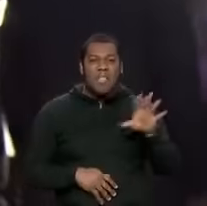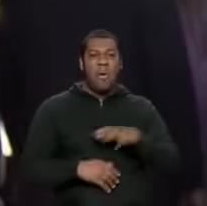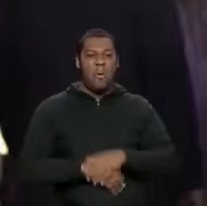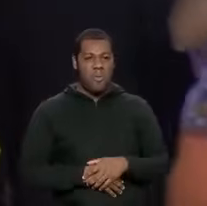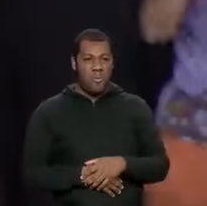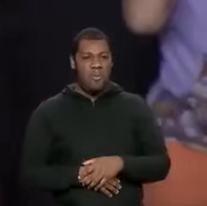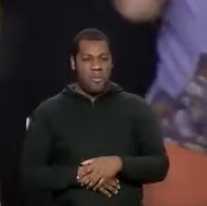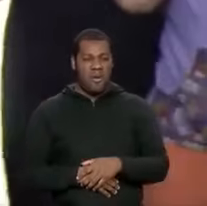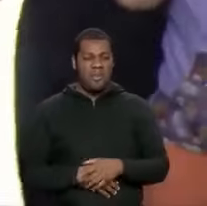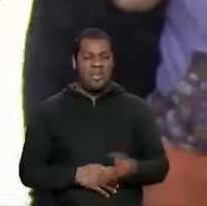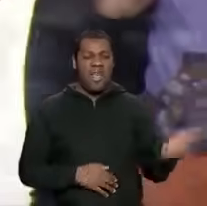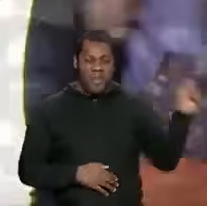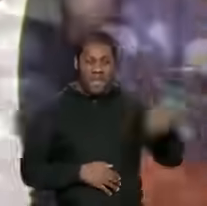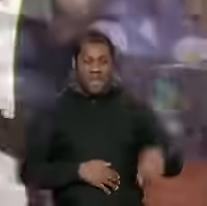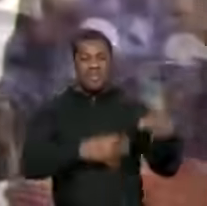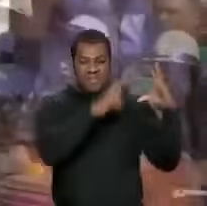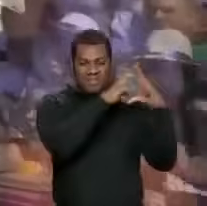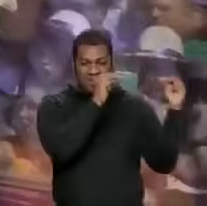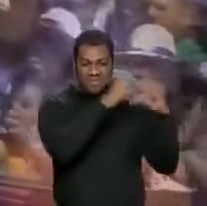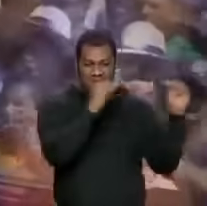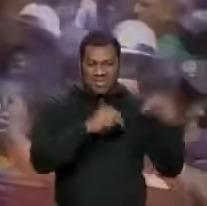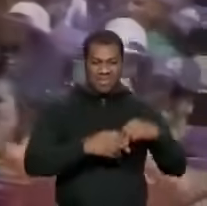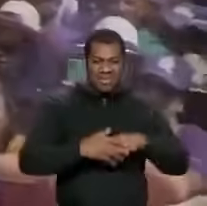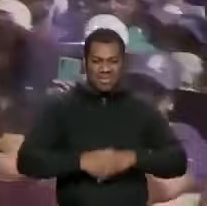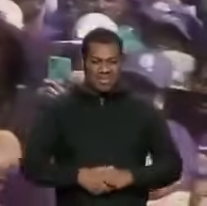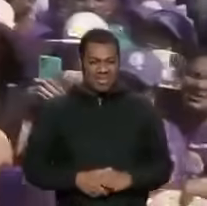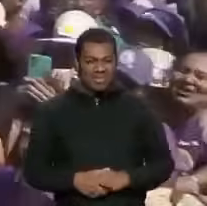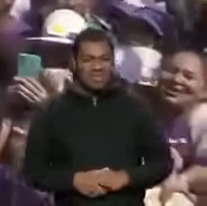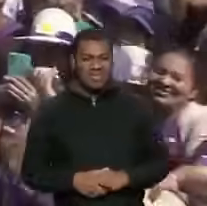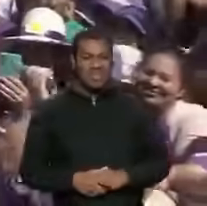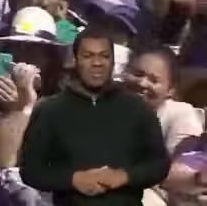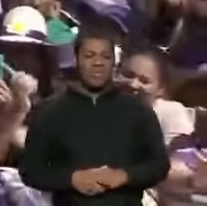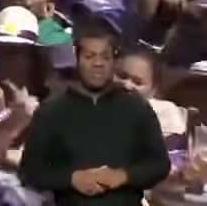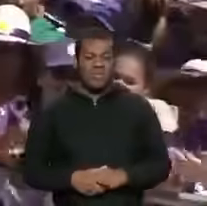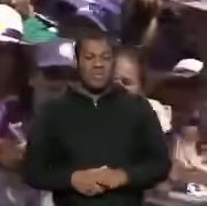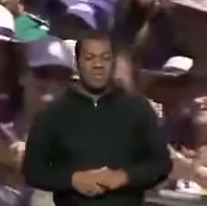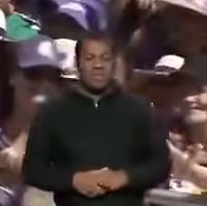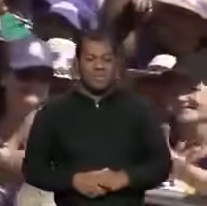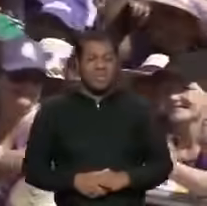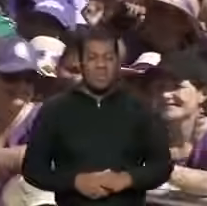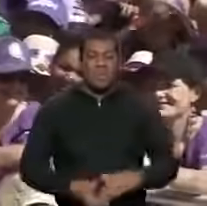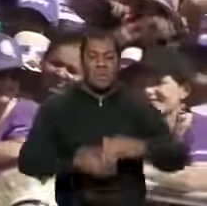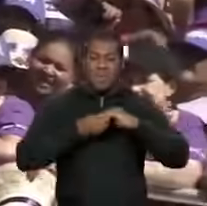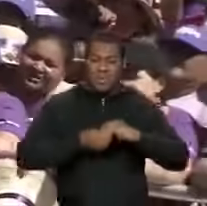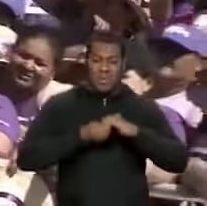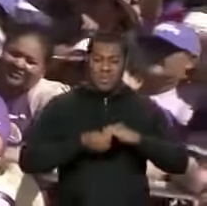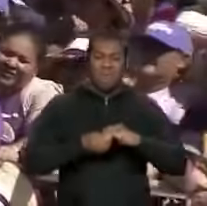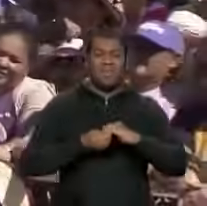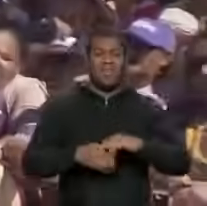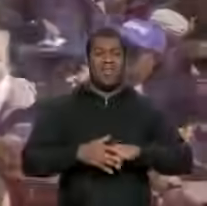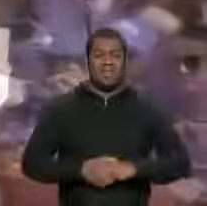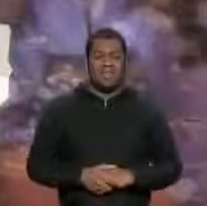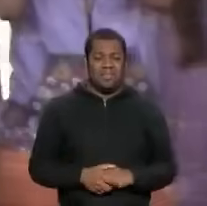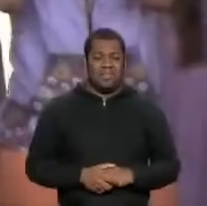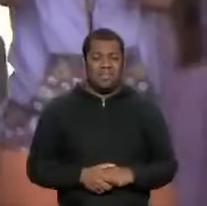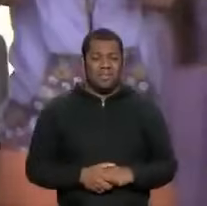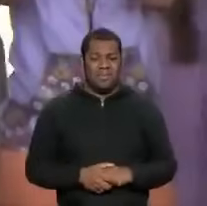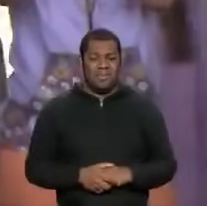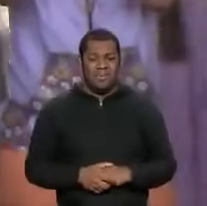quatro cantos do nosso país do Brasil e do mundo cumprimentar aqui